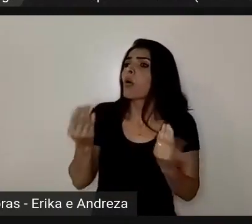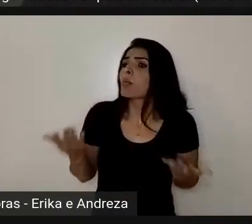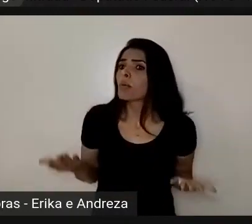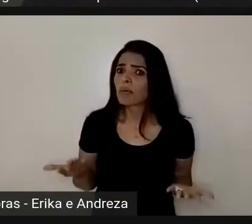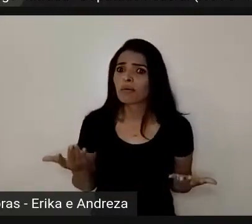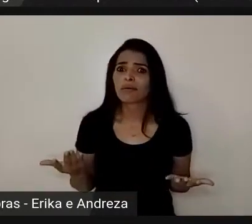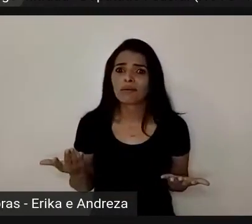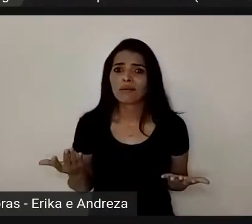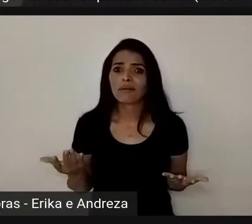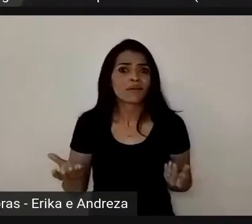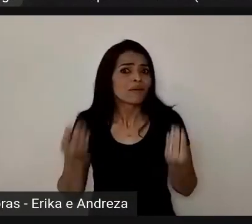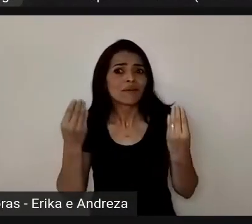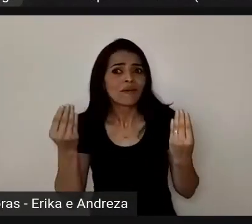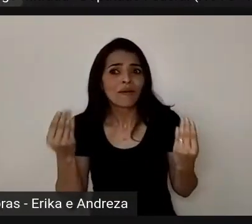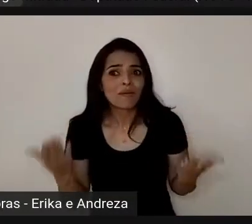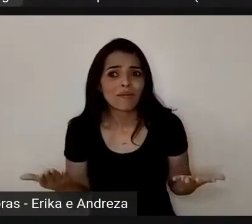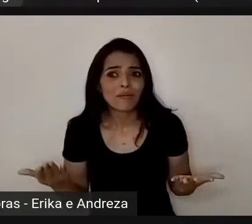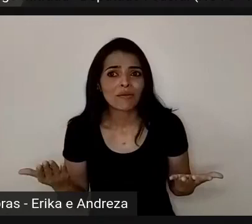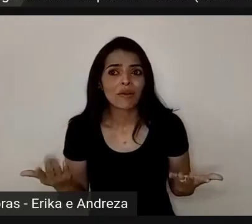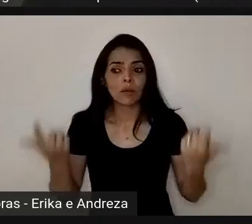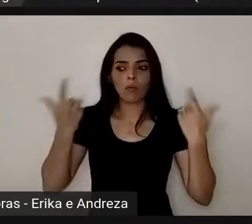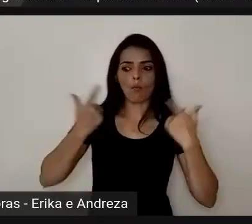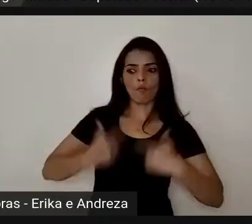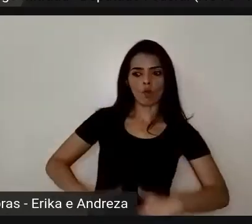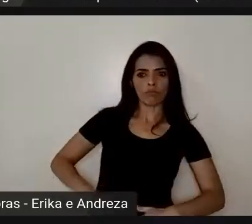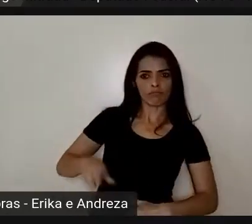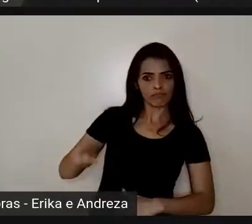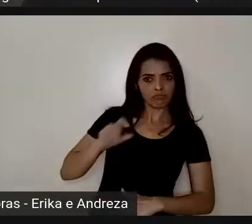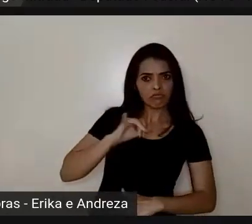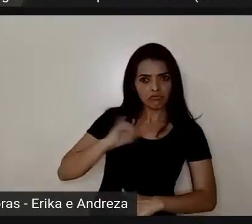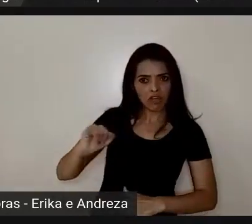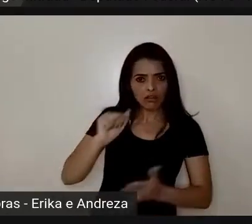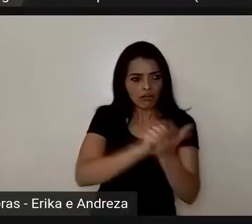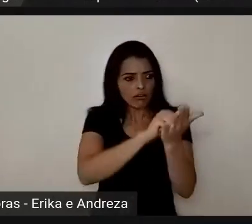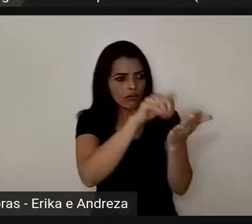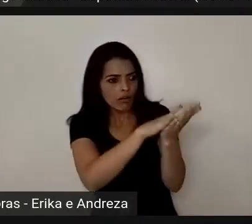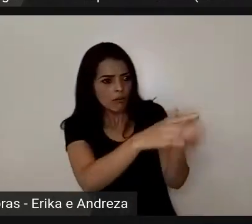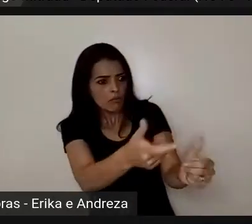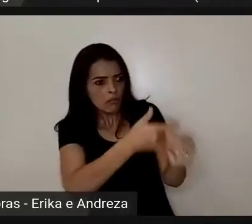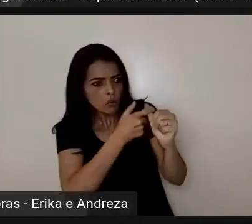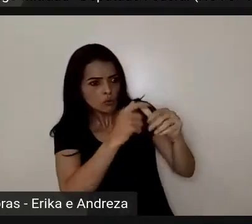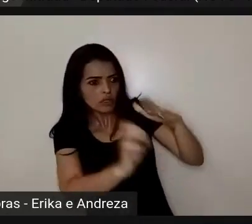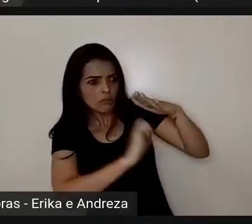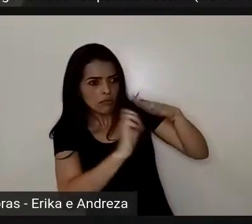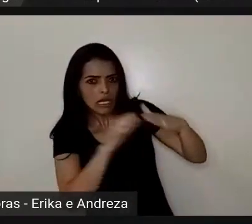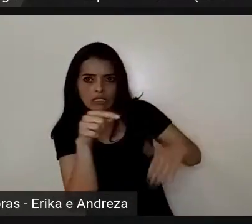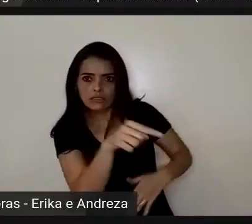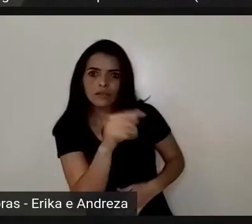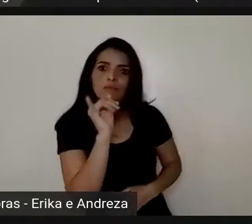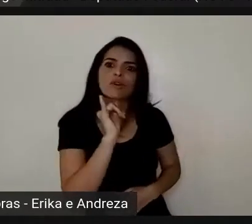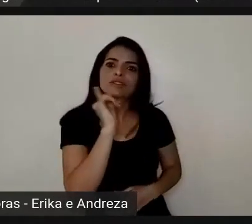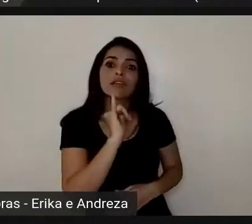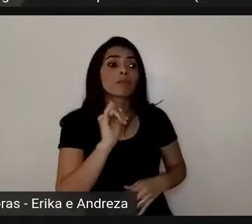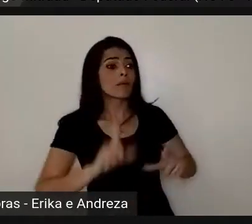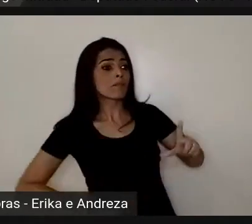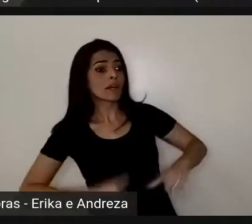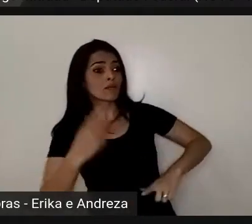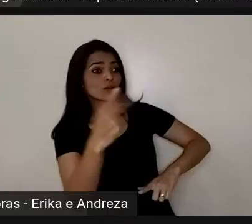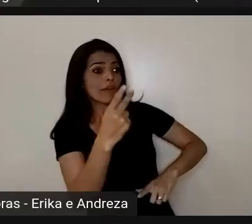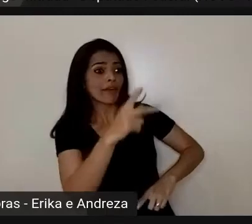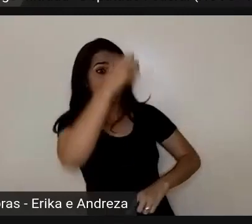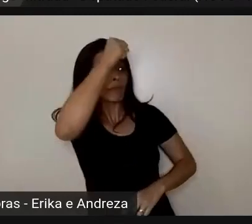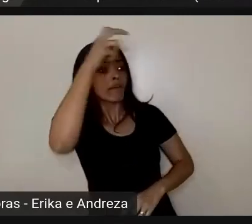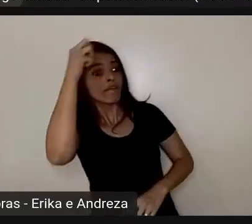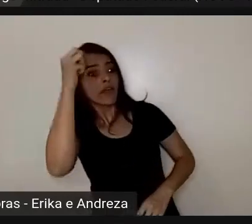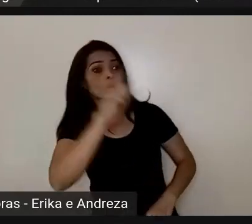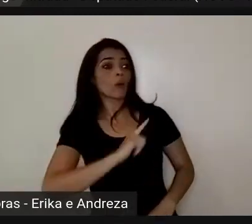vai se dar essa isenção dele? Ele vai poder realmente autuar aquela empresa, que é a empresa do primo, do prefeito, do governador?